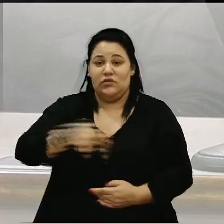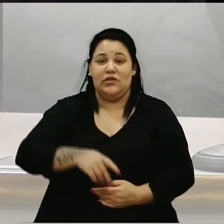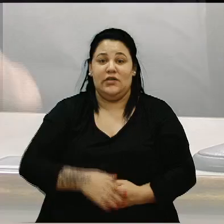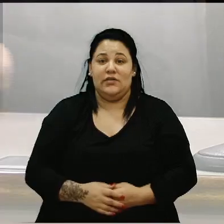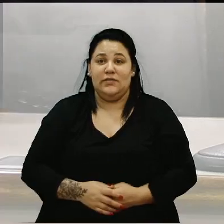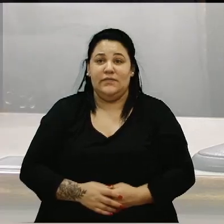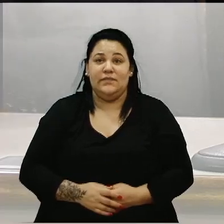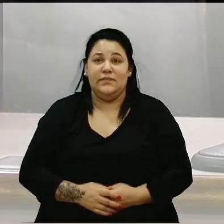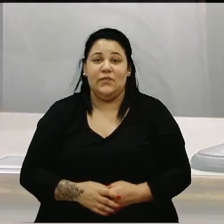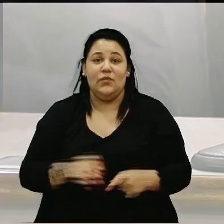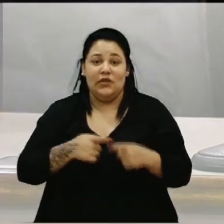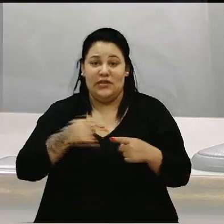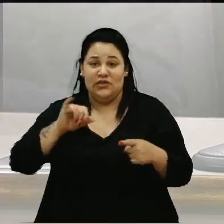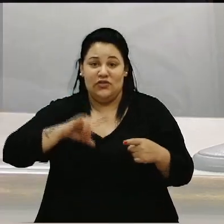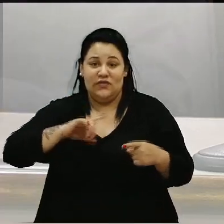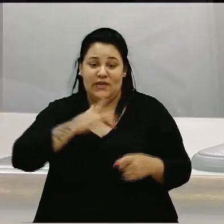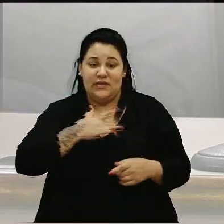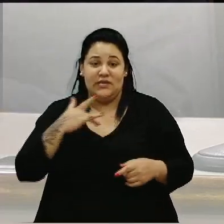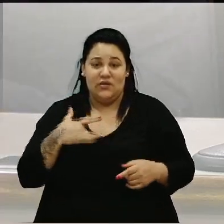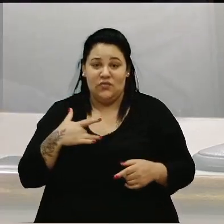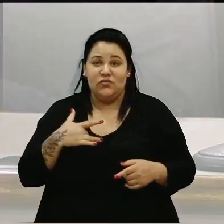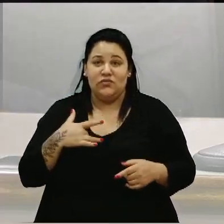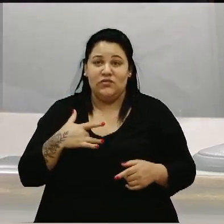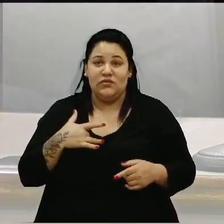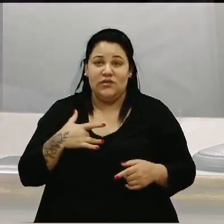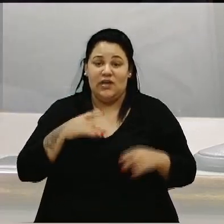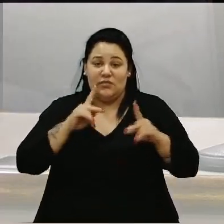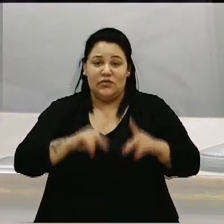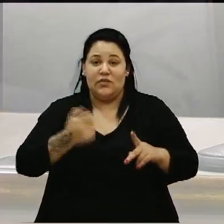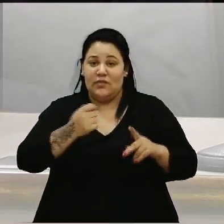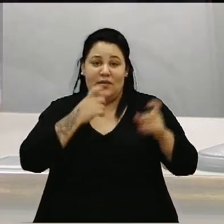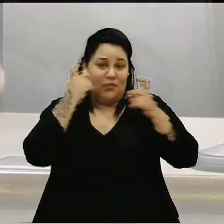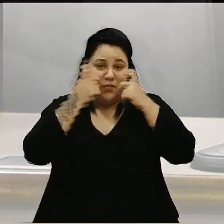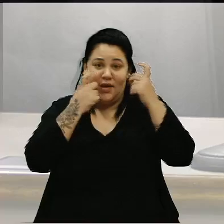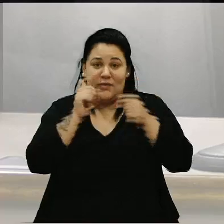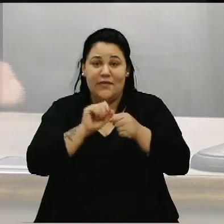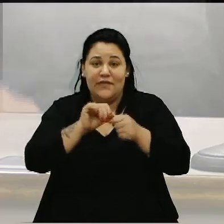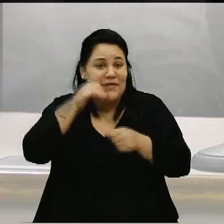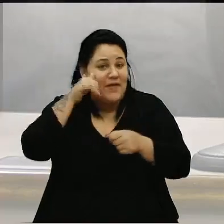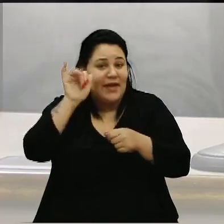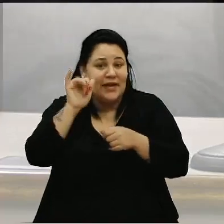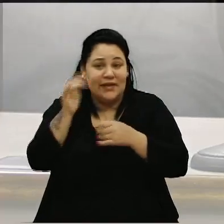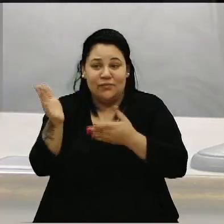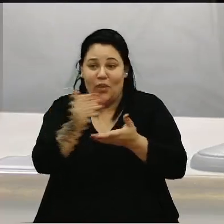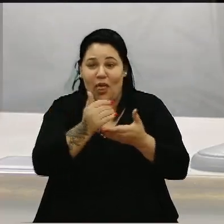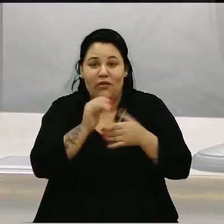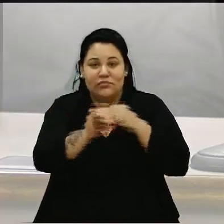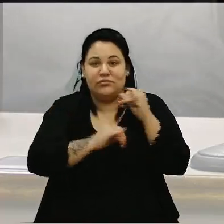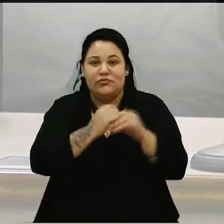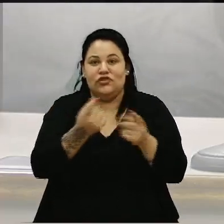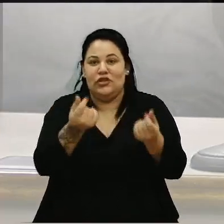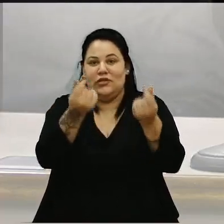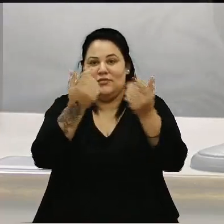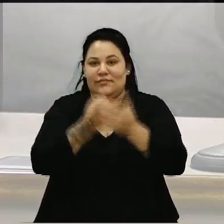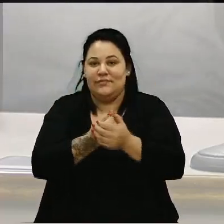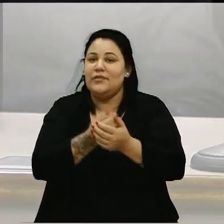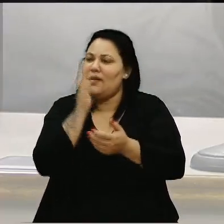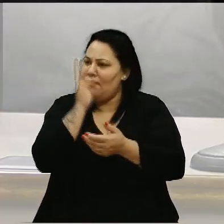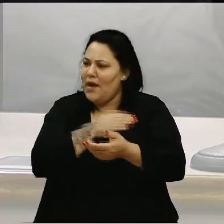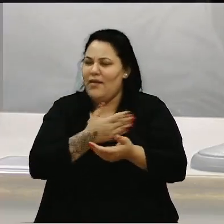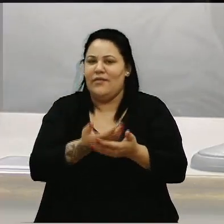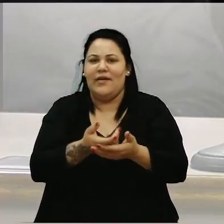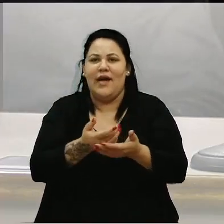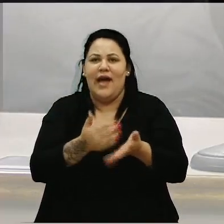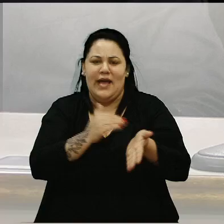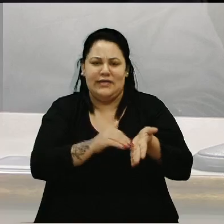povo não precisaria estar apavorado fazendo vaquinhas para poder fazer uma consulta. Então, tá mal. Aí vem a secretária dizer que a gente